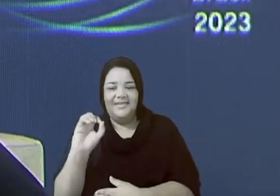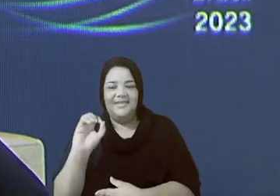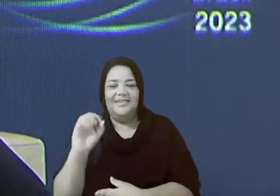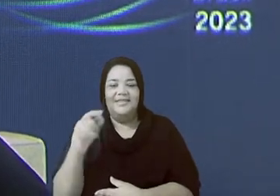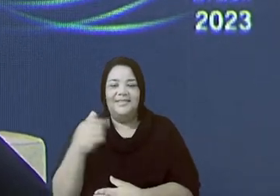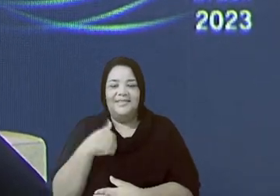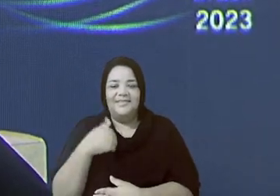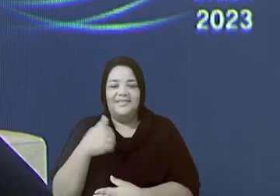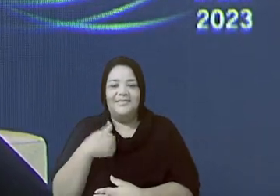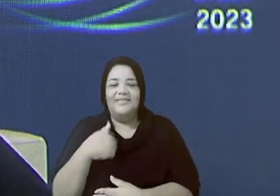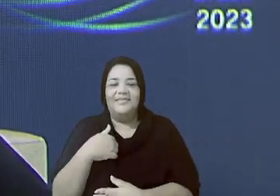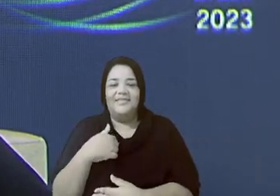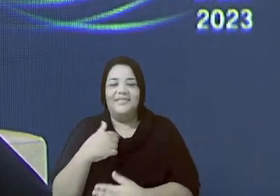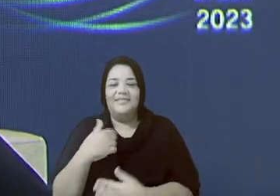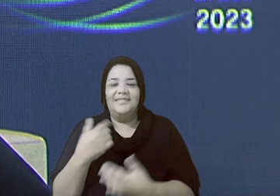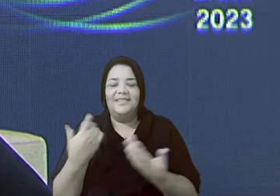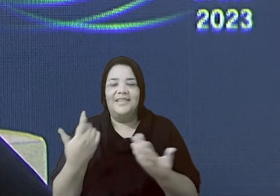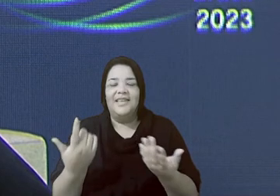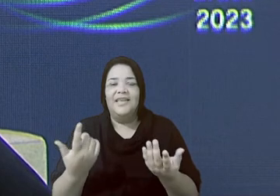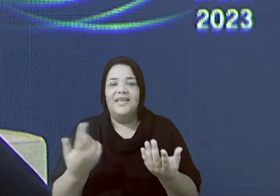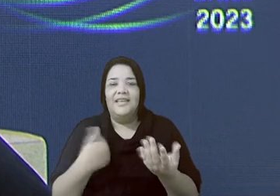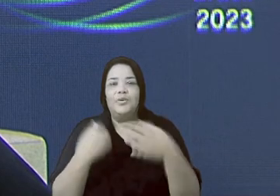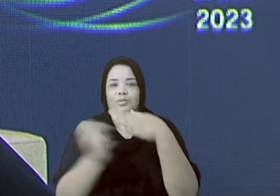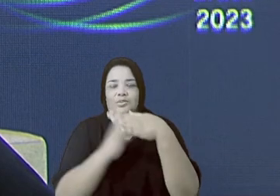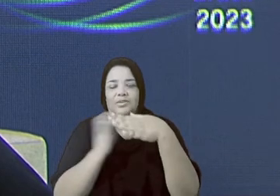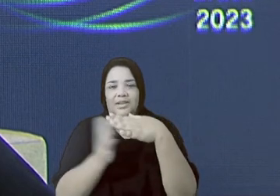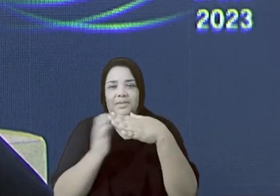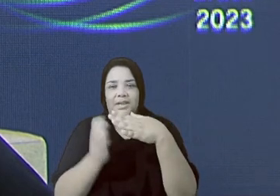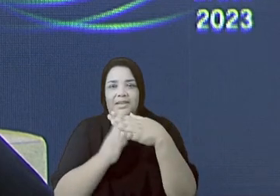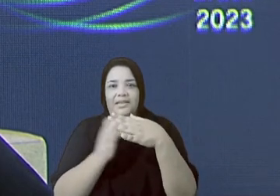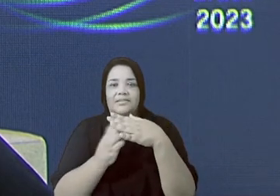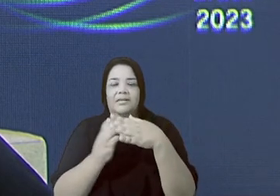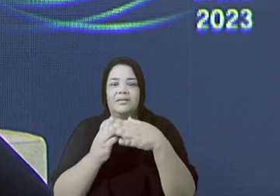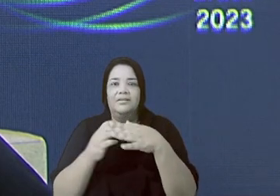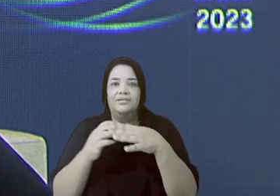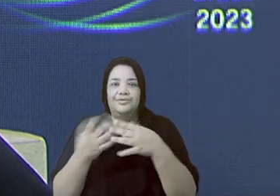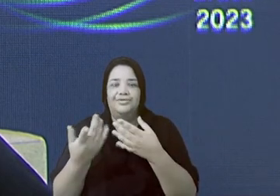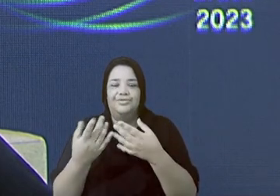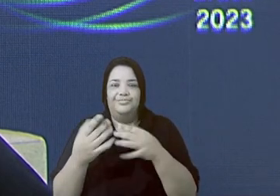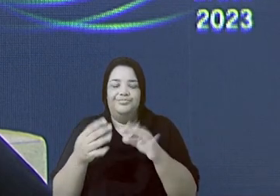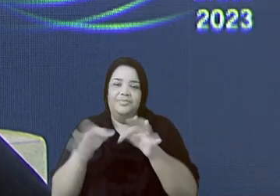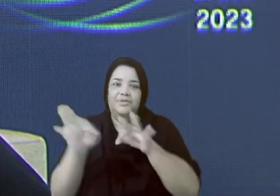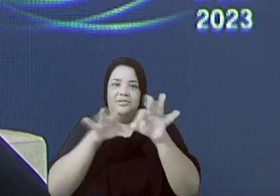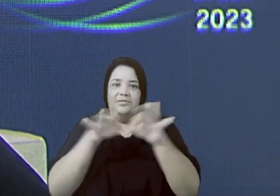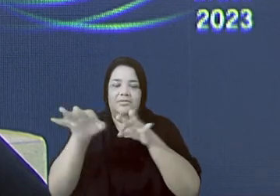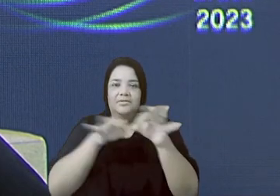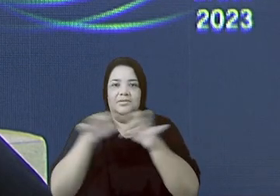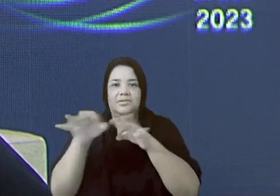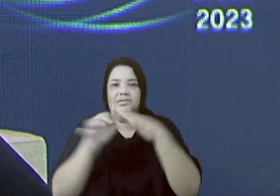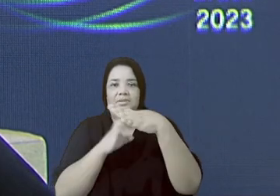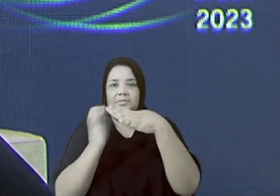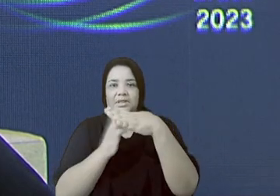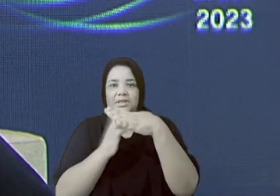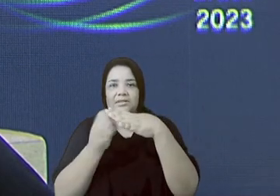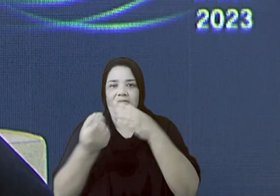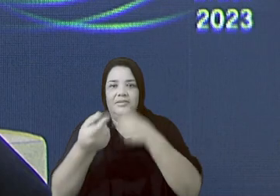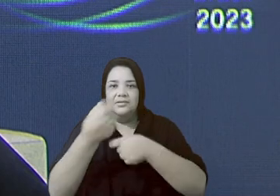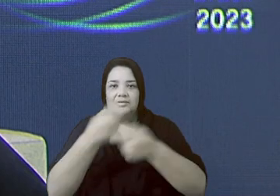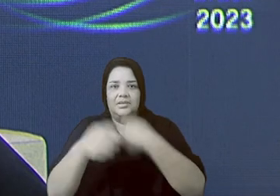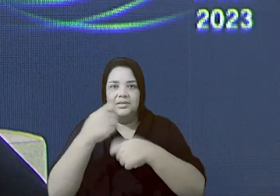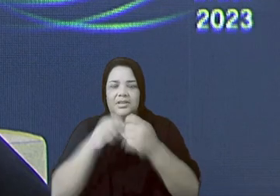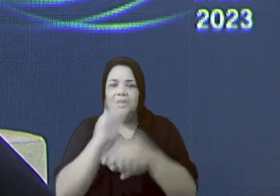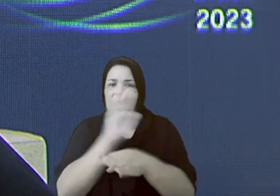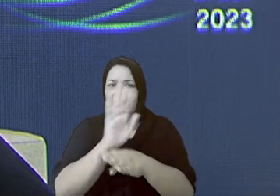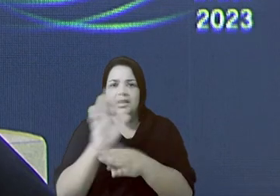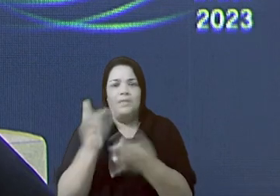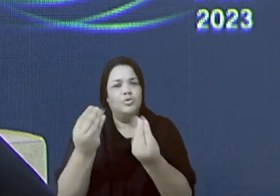uma empresa de bem 500 service infraestrutura de serviços financeiros nós atendemos mais de 300 fintech bancos e mais